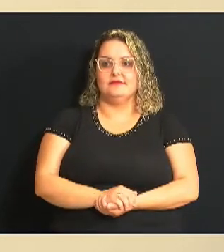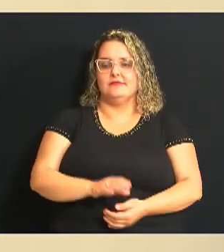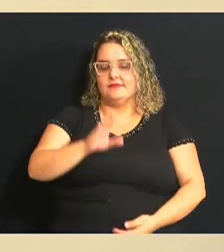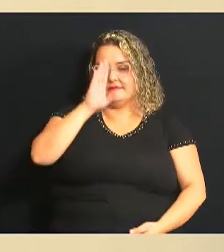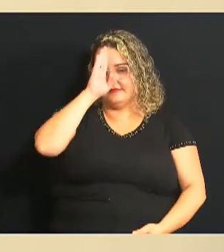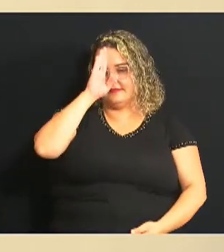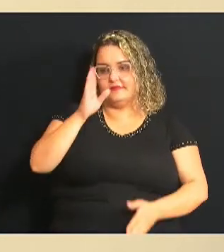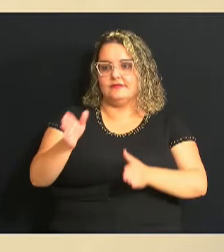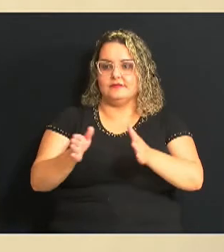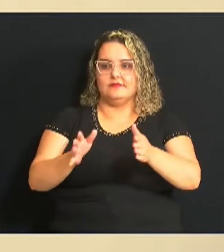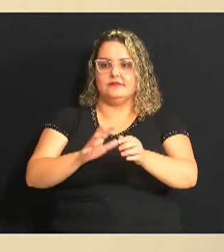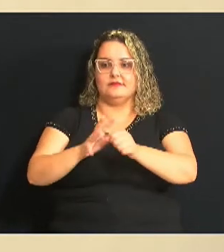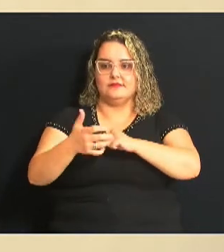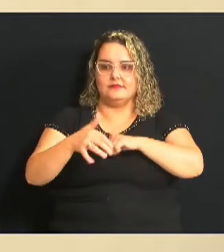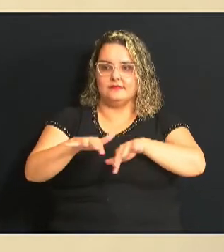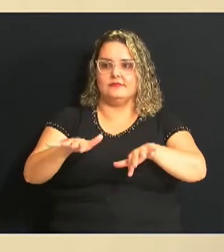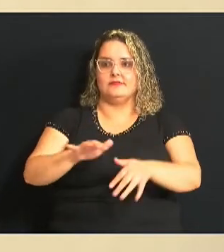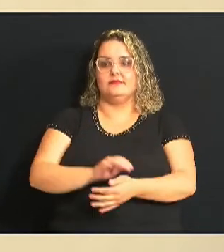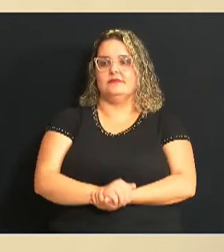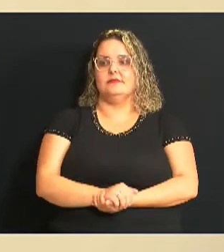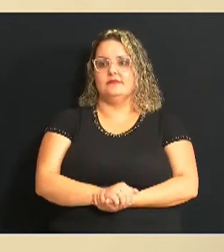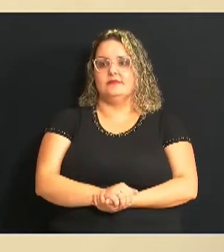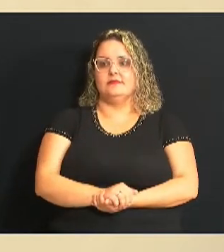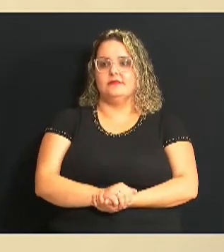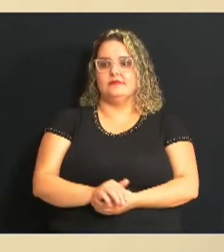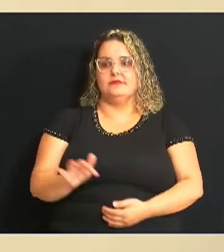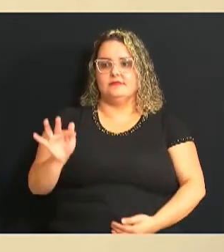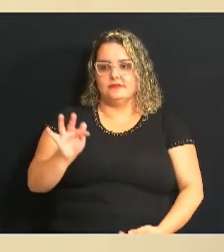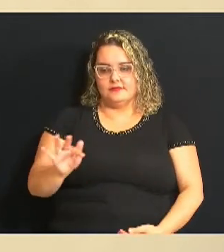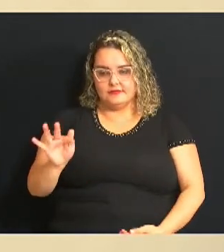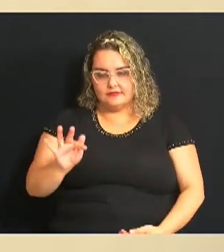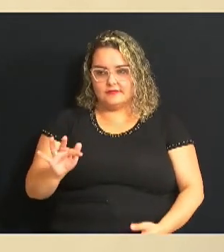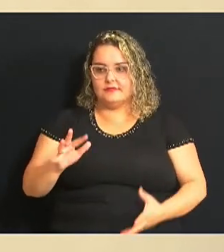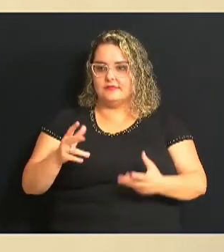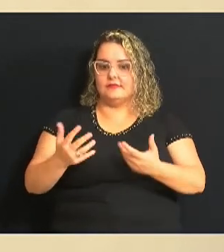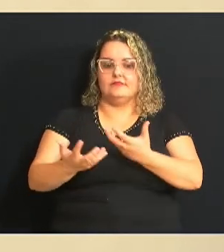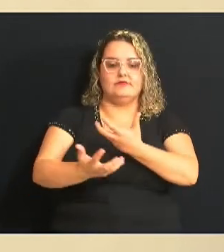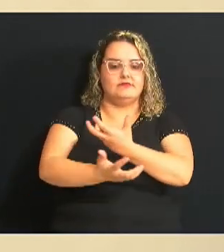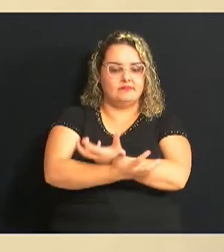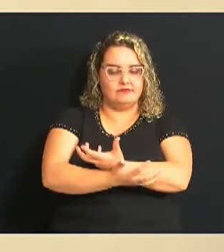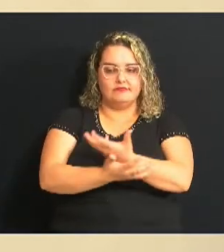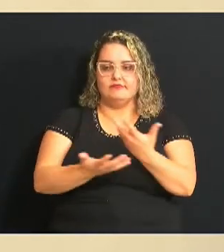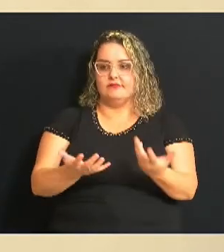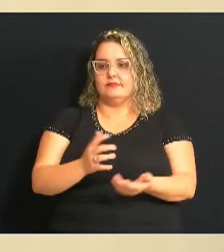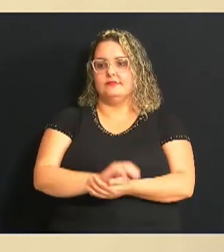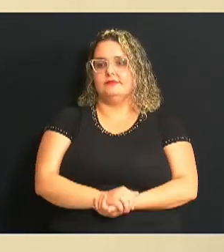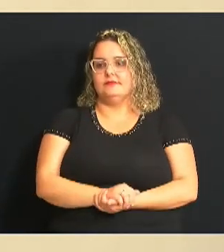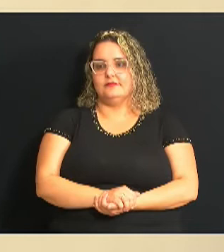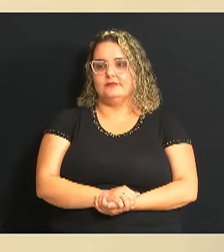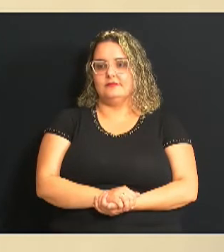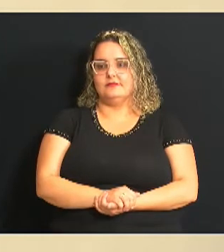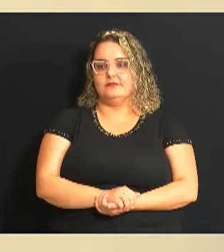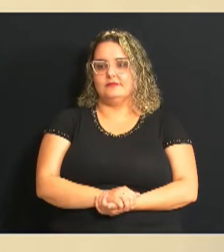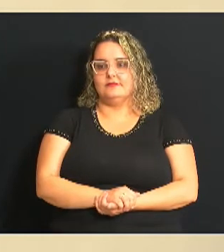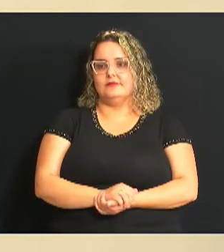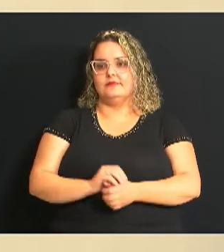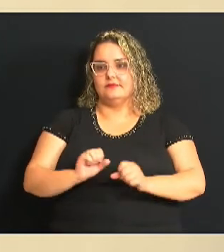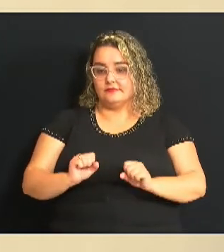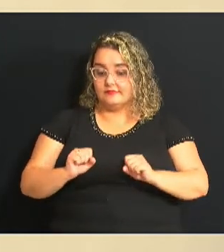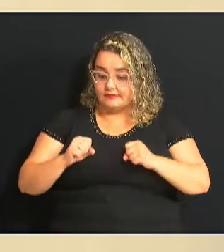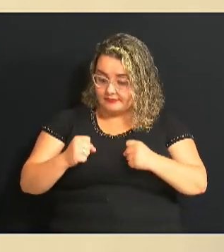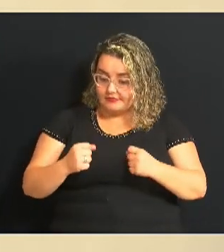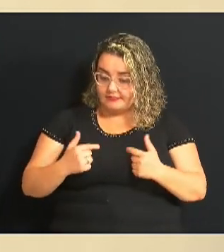da pandemia, lá na universidade, tudo vazio, e as lutas, né, vêm e a